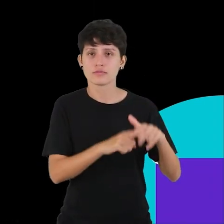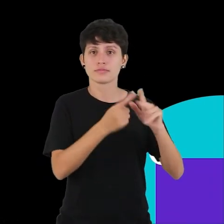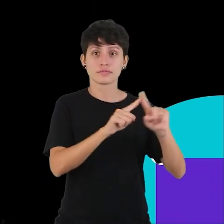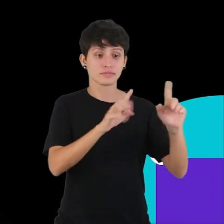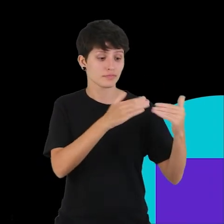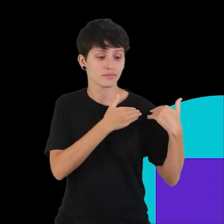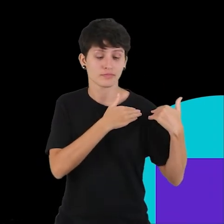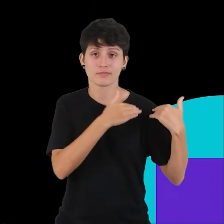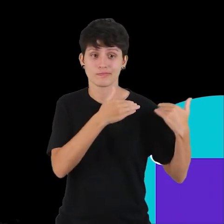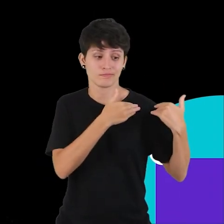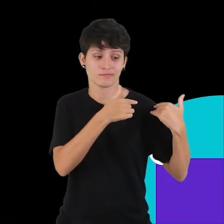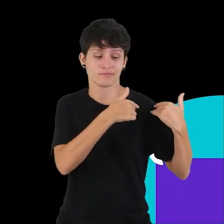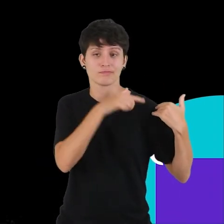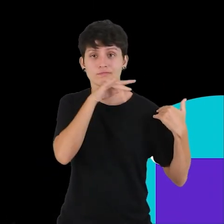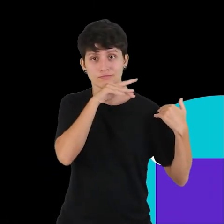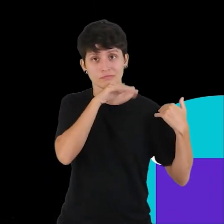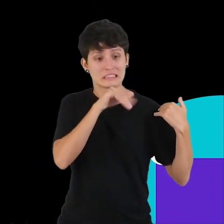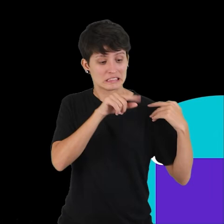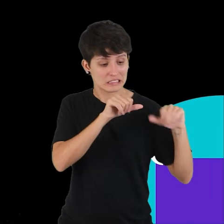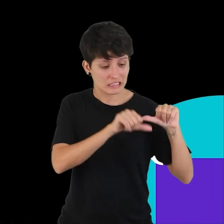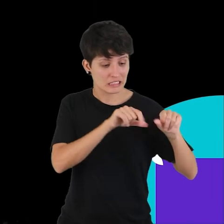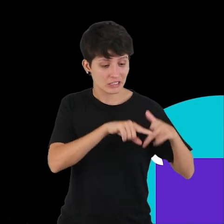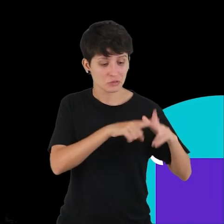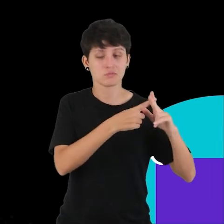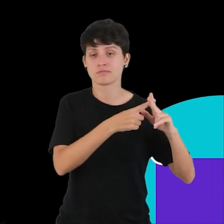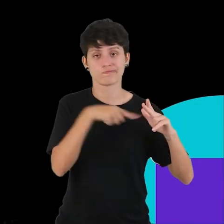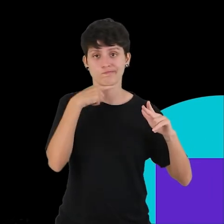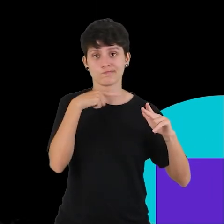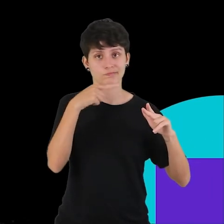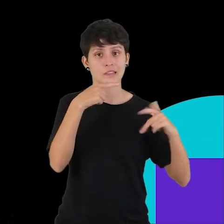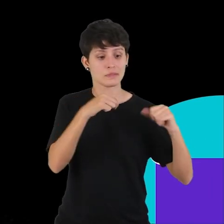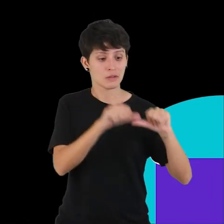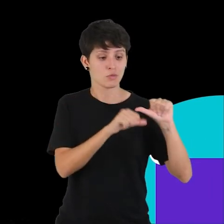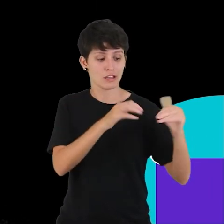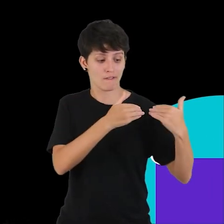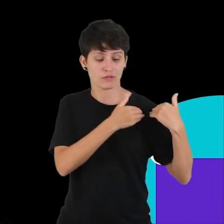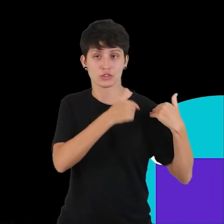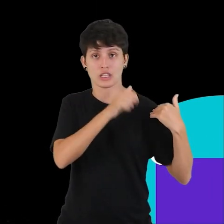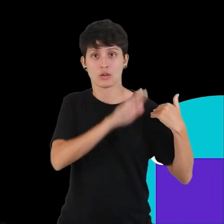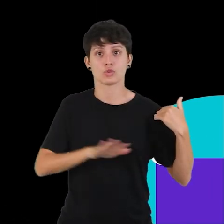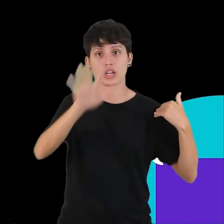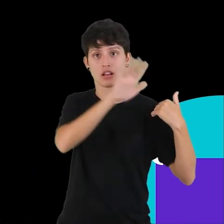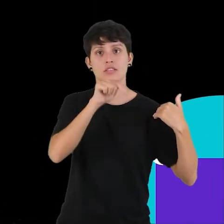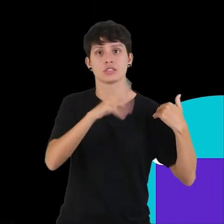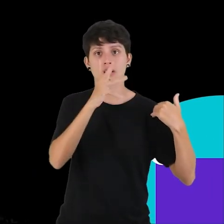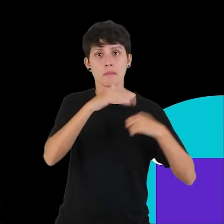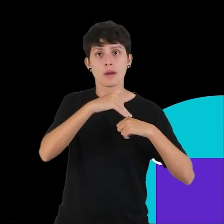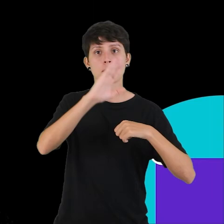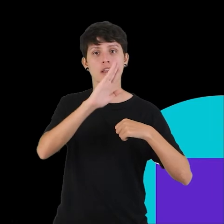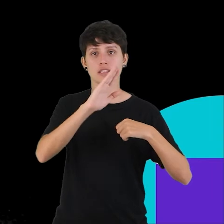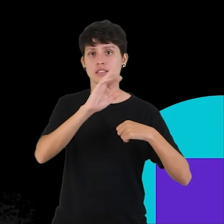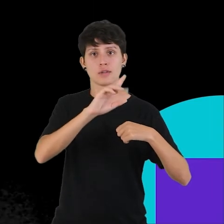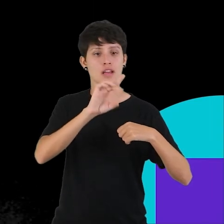menos os sistemas sociais, existem para cumprir uma função. Então, essa função nem sempre ela é